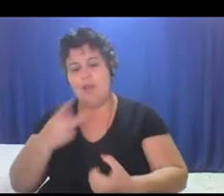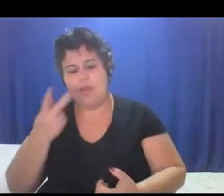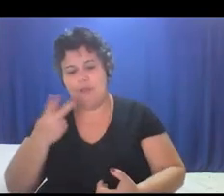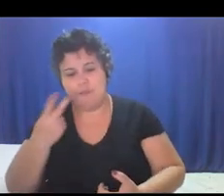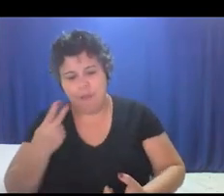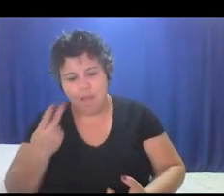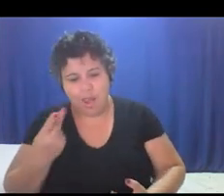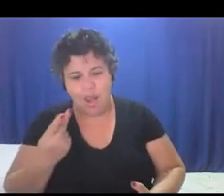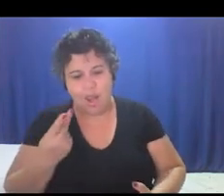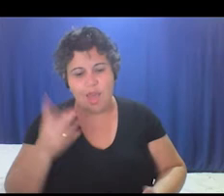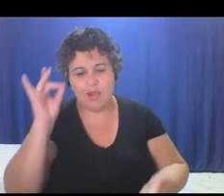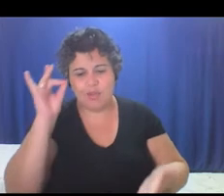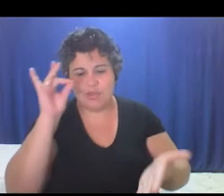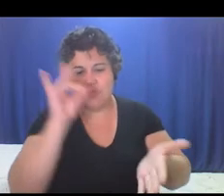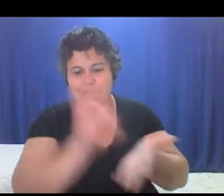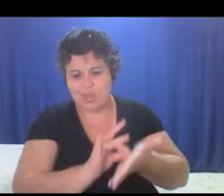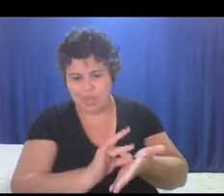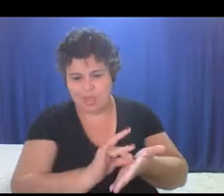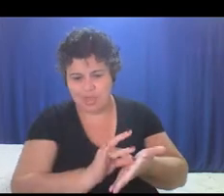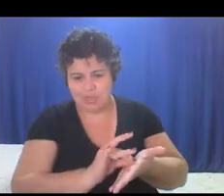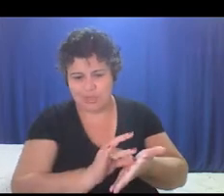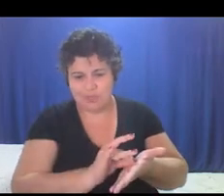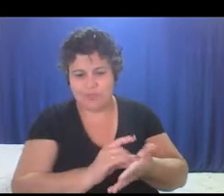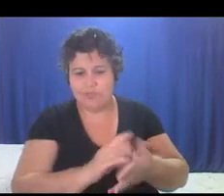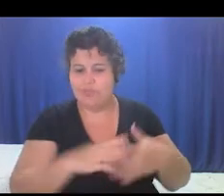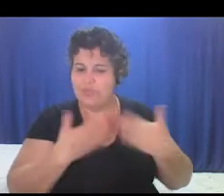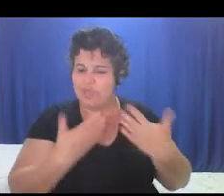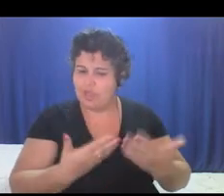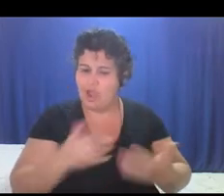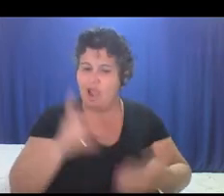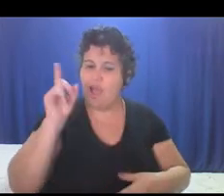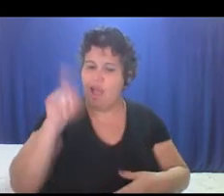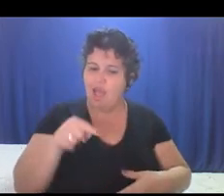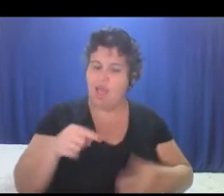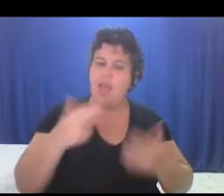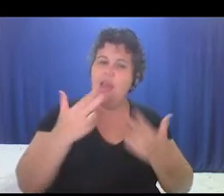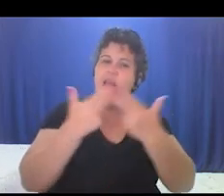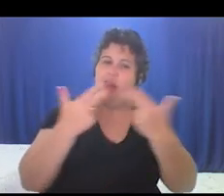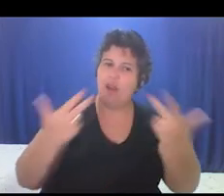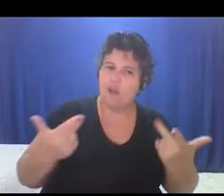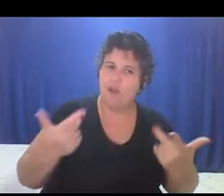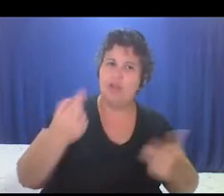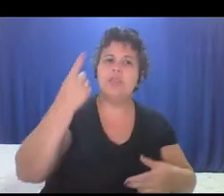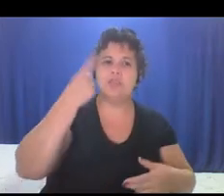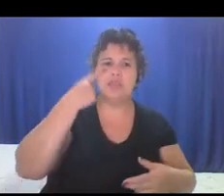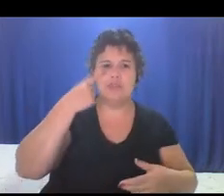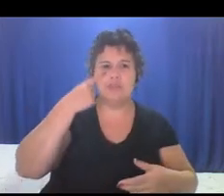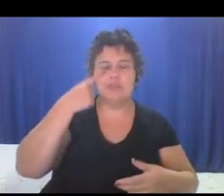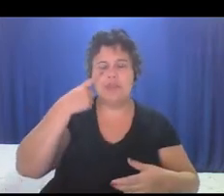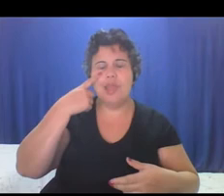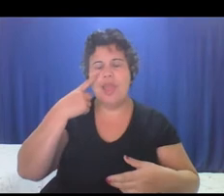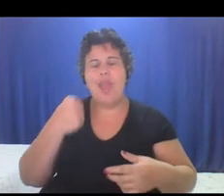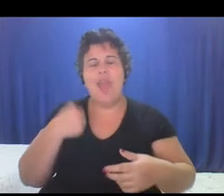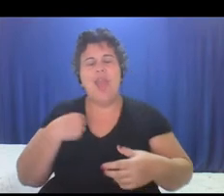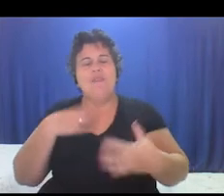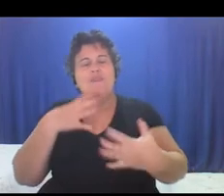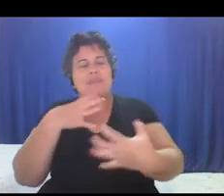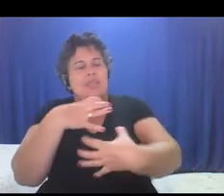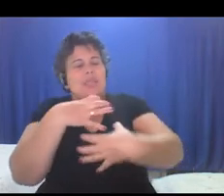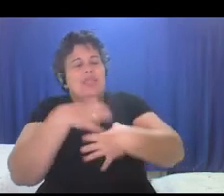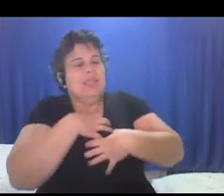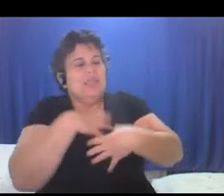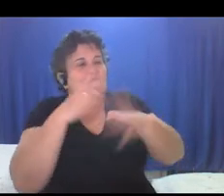você é de verdade. Eu acho que isso é algo que faz brilhar meus olhos dia a dia aqui na CIT, né?